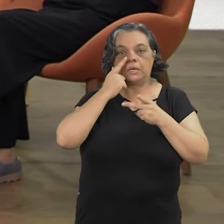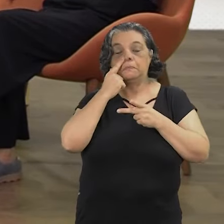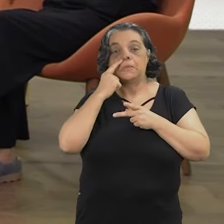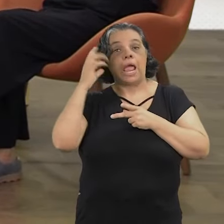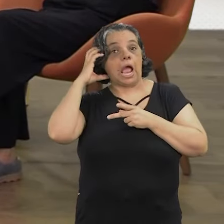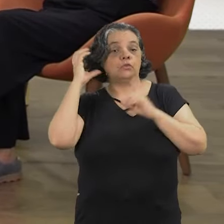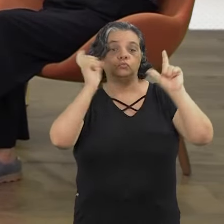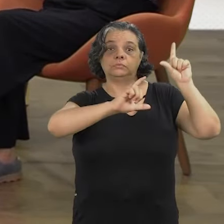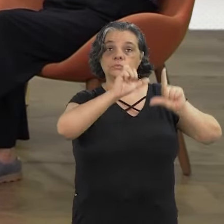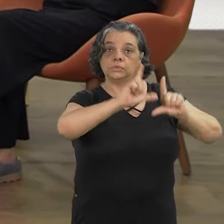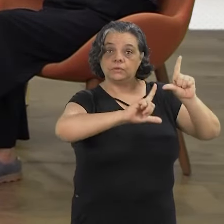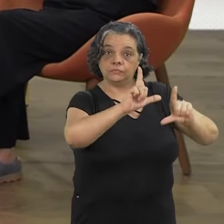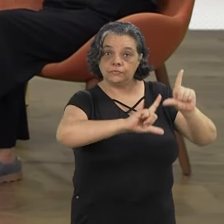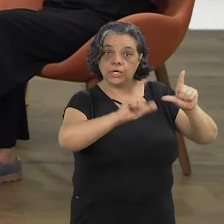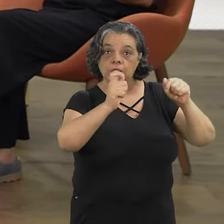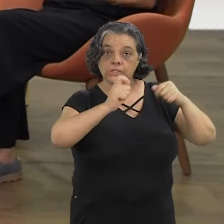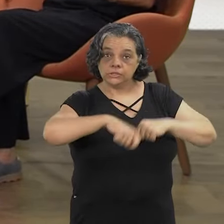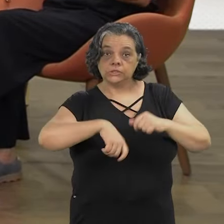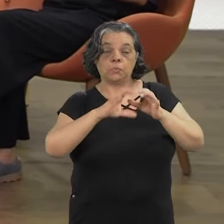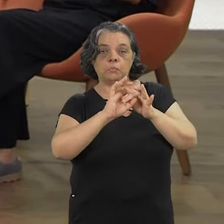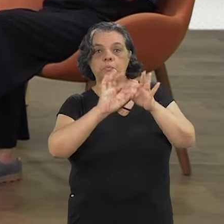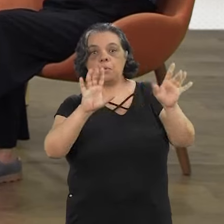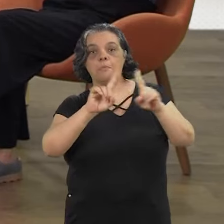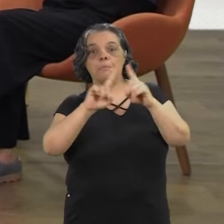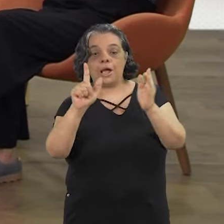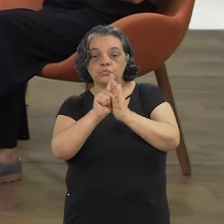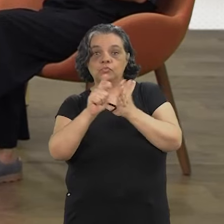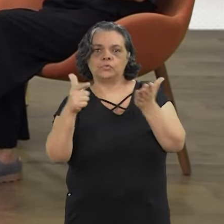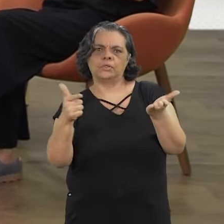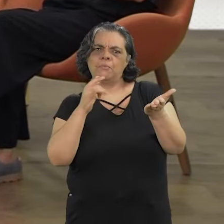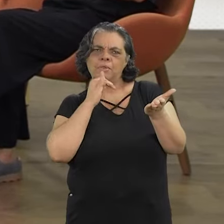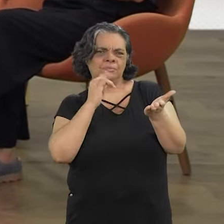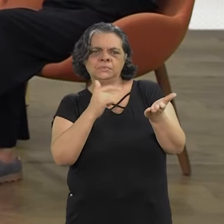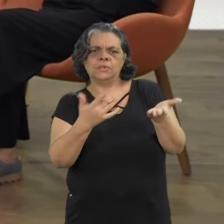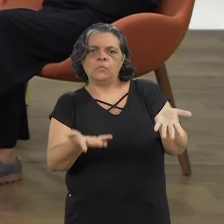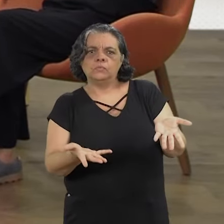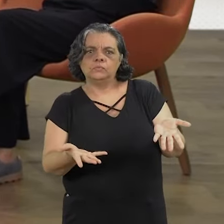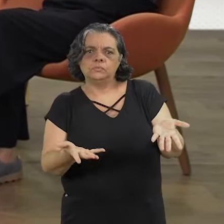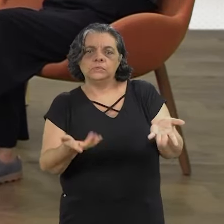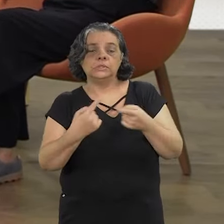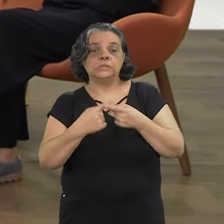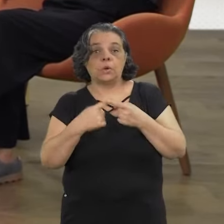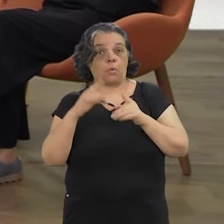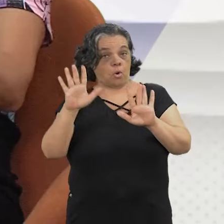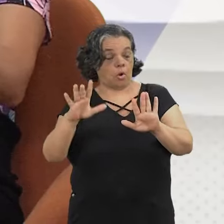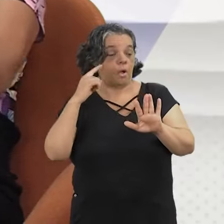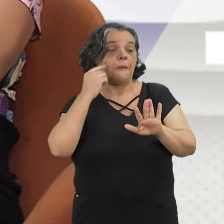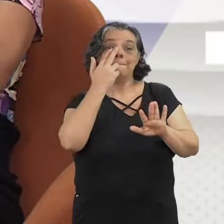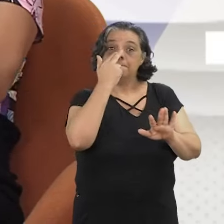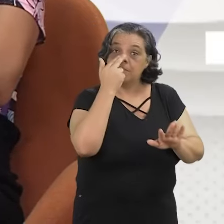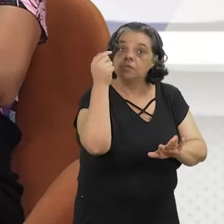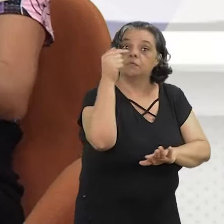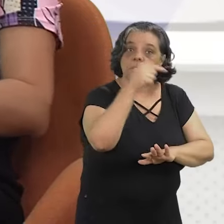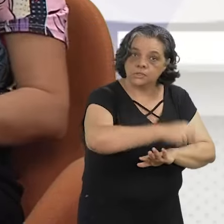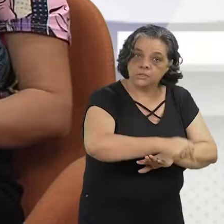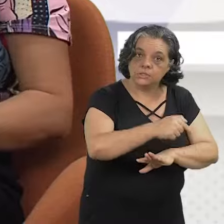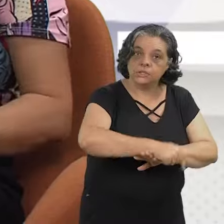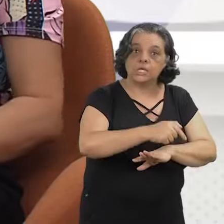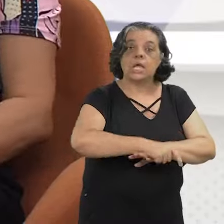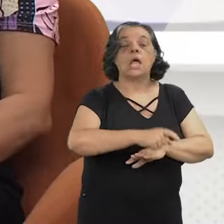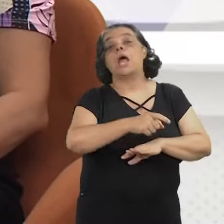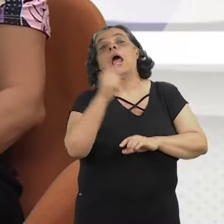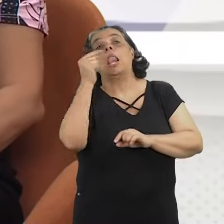de rádios e TVs que são concessões públicas mas os jornais por exemplo não mas aí o fopc entra para dizer olha mesmo assim